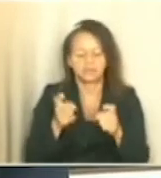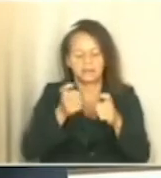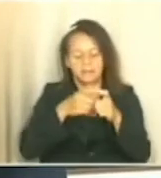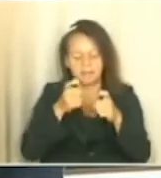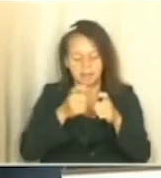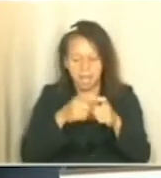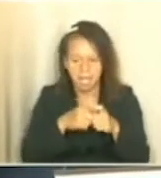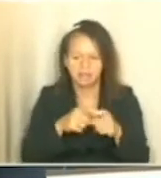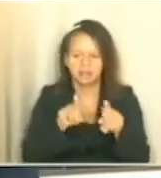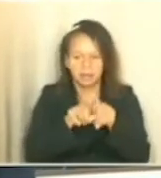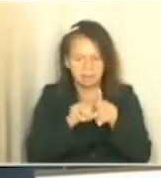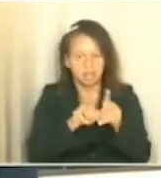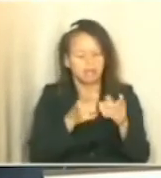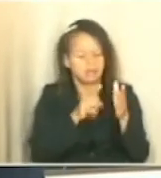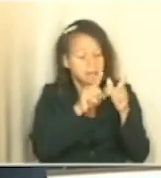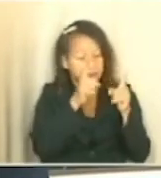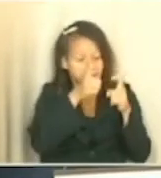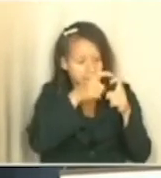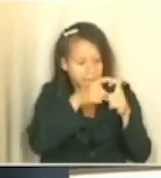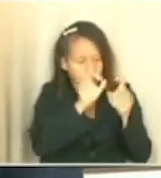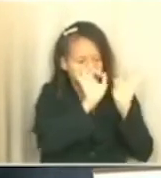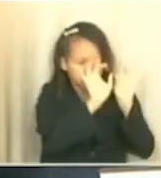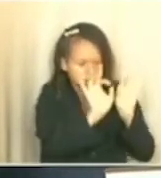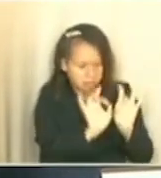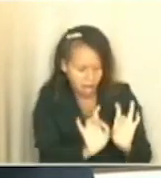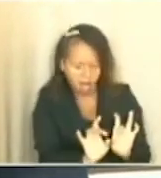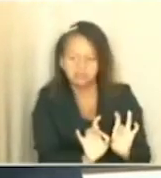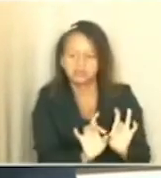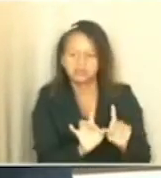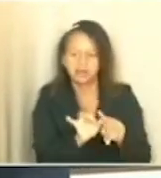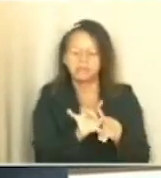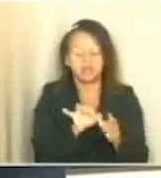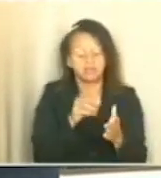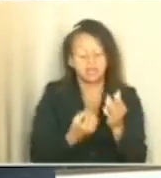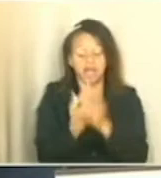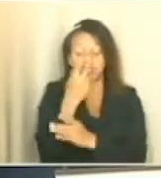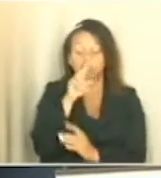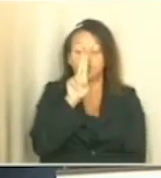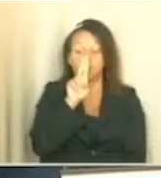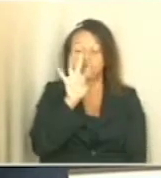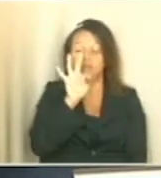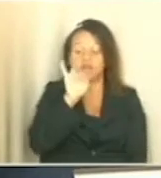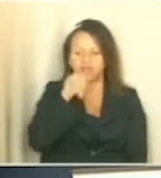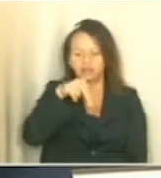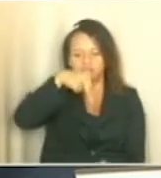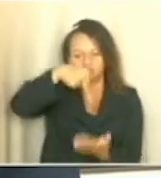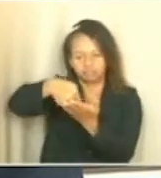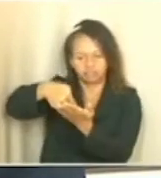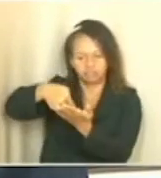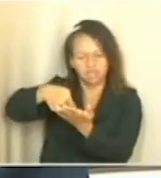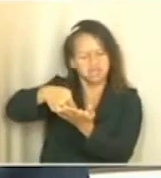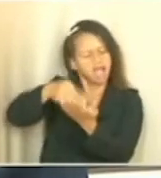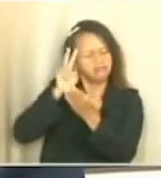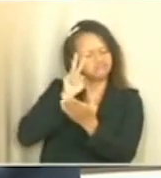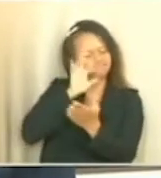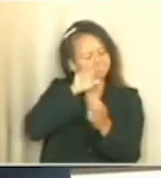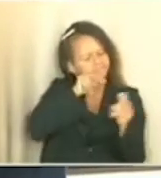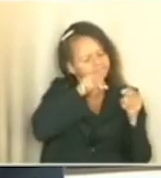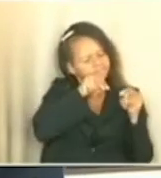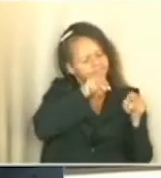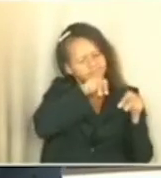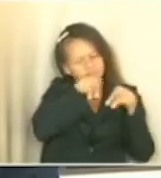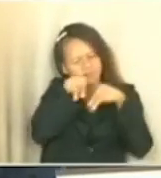médicas especializadas, com criação de UTI. E nós vamos acompanhar de perto